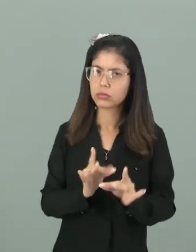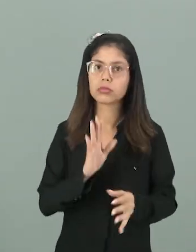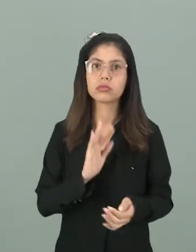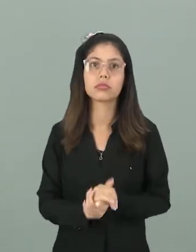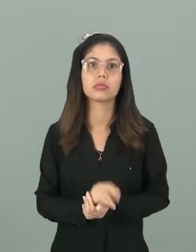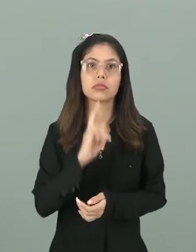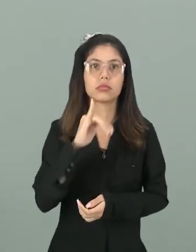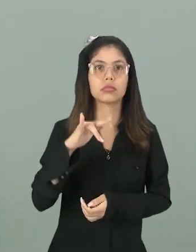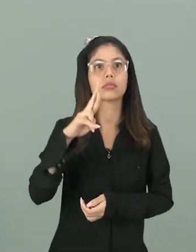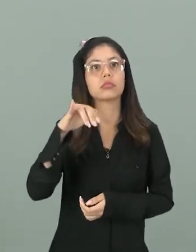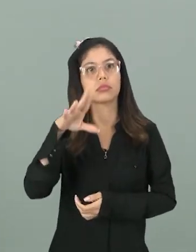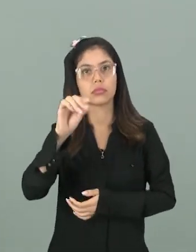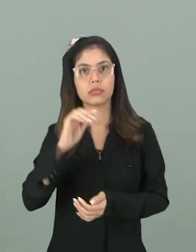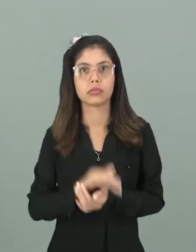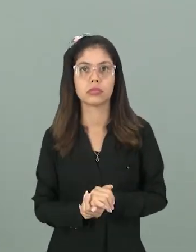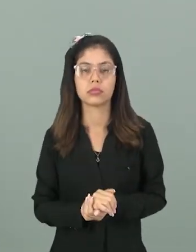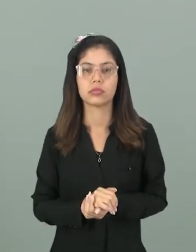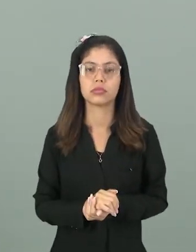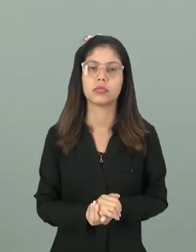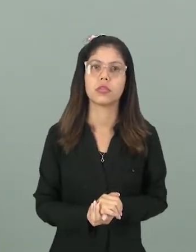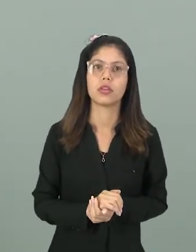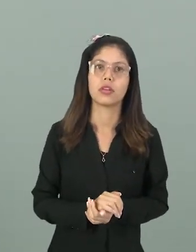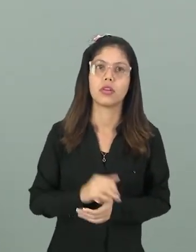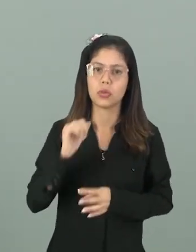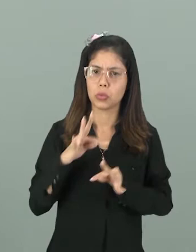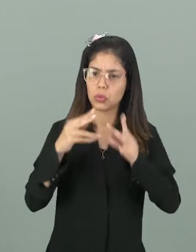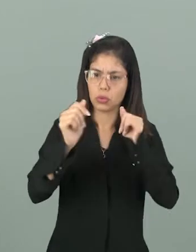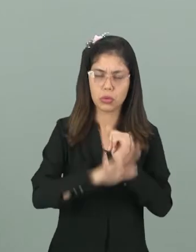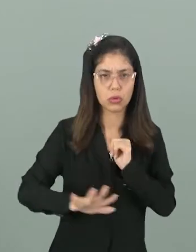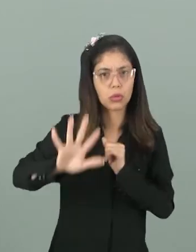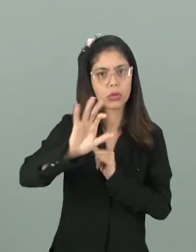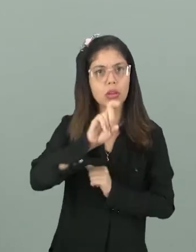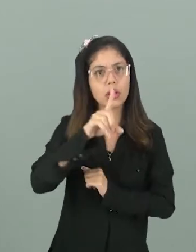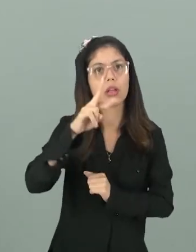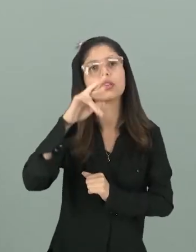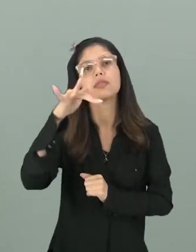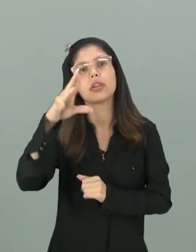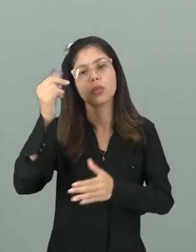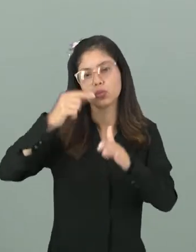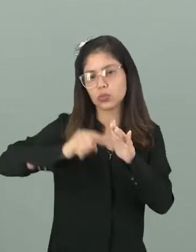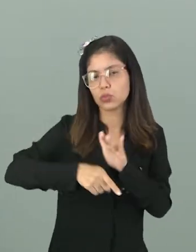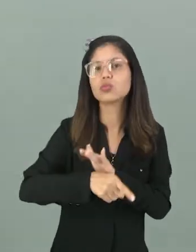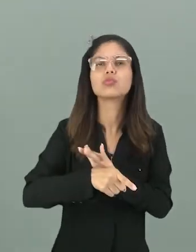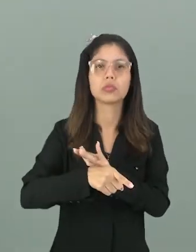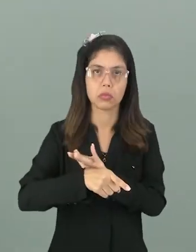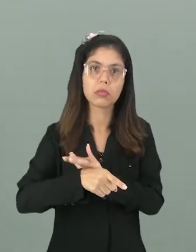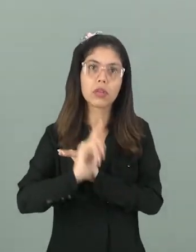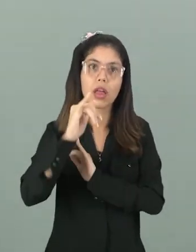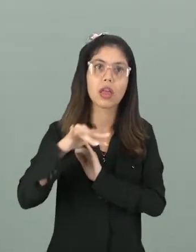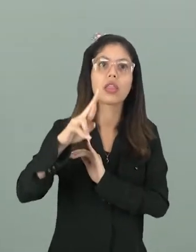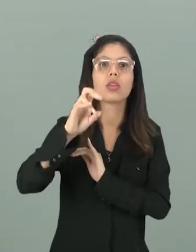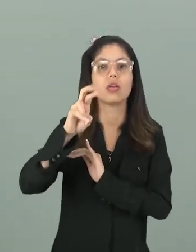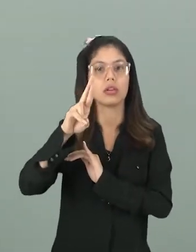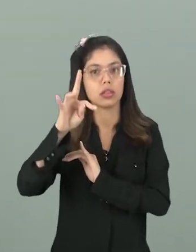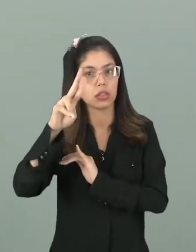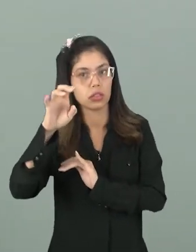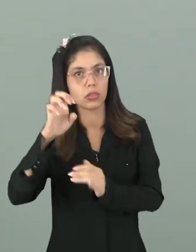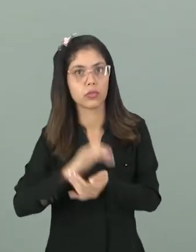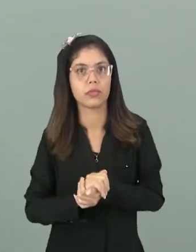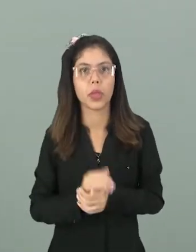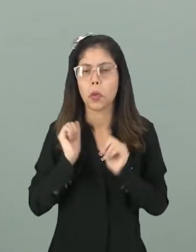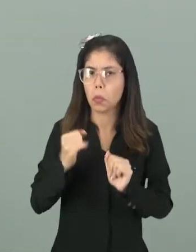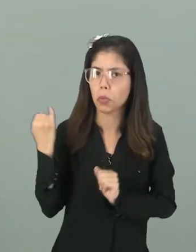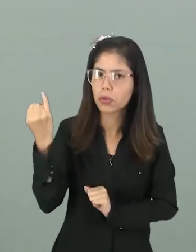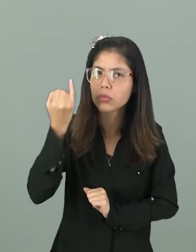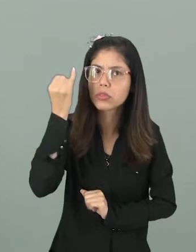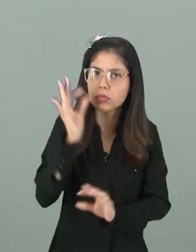composto inorgânico. Os minerais, de uma forma geral, são classificados dentro dos compostos inorgânicos, tá? Ele é importante